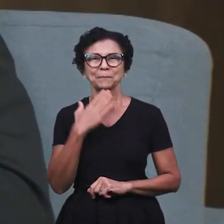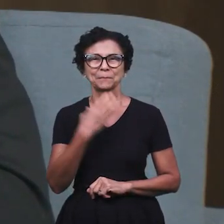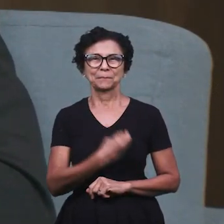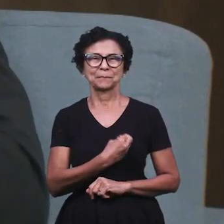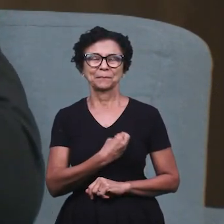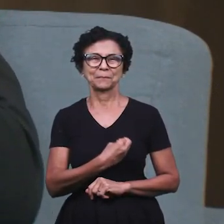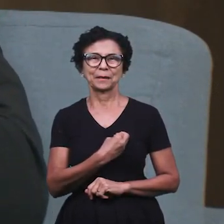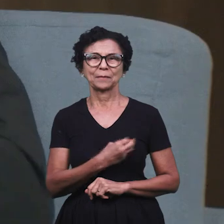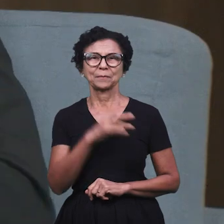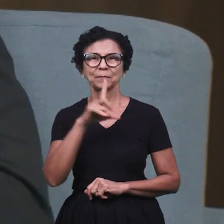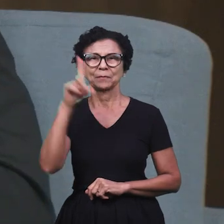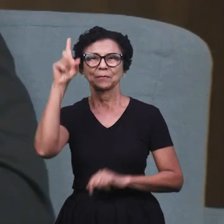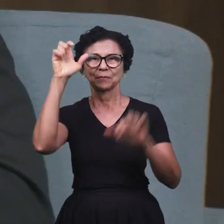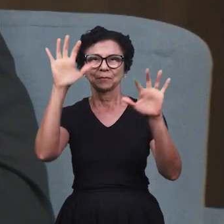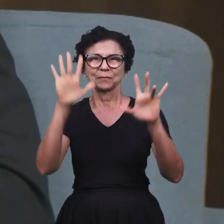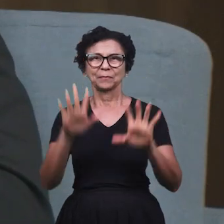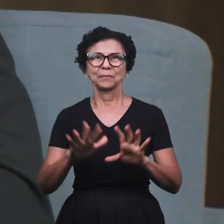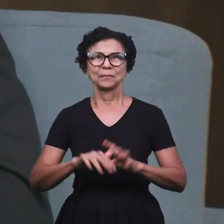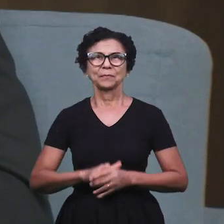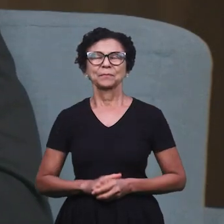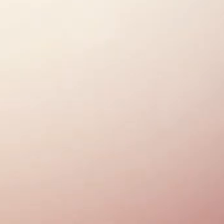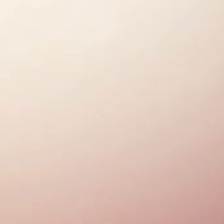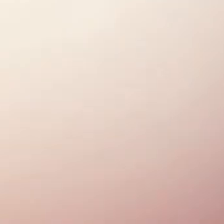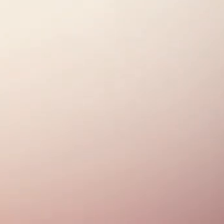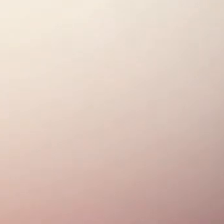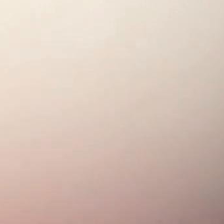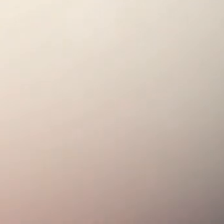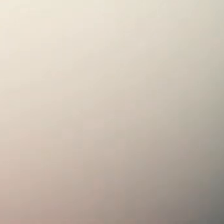deste programa. E que Deus te abençoe.